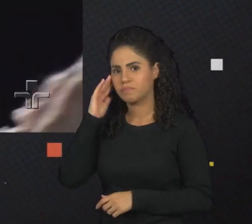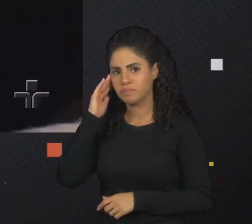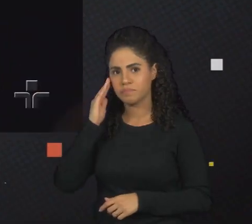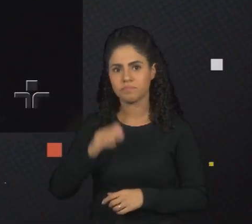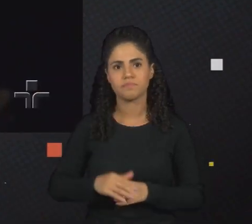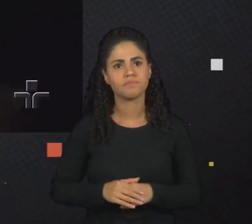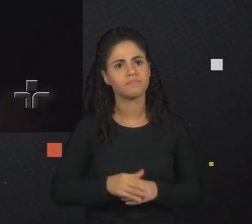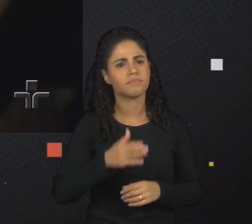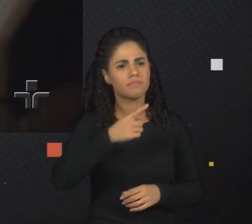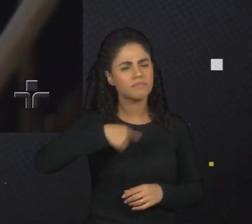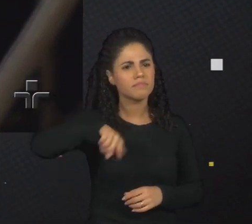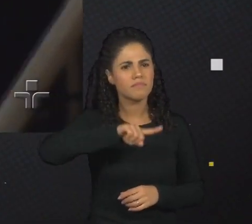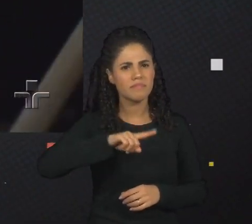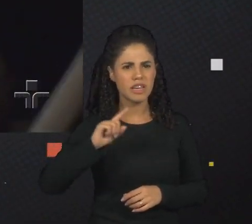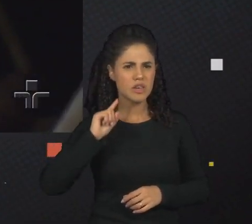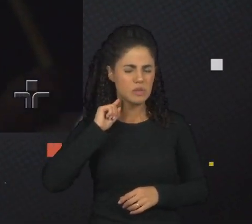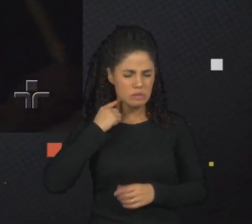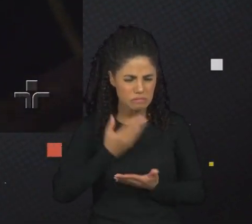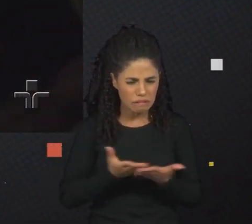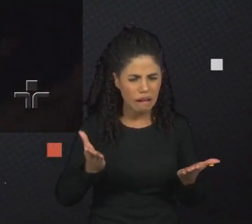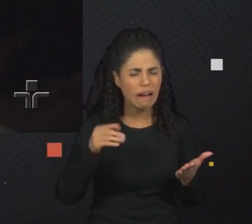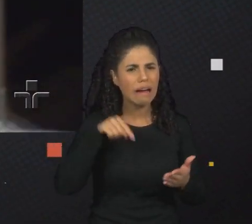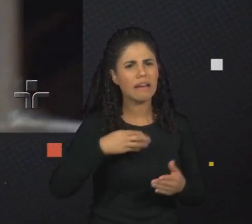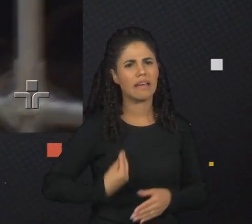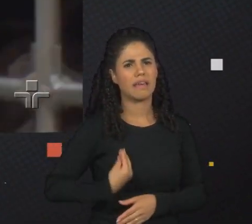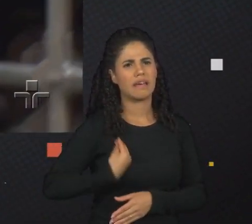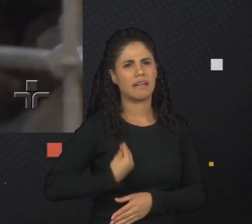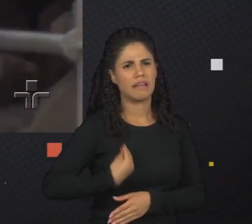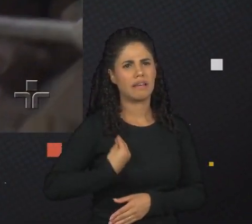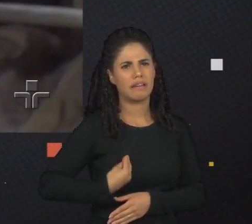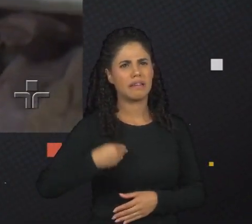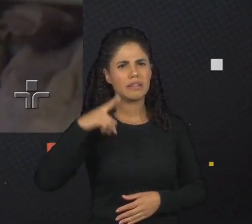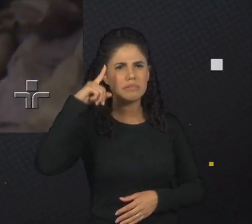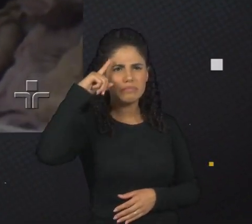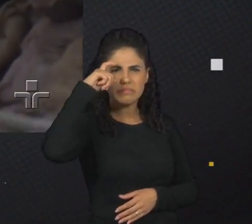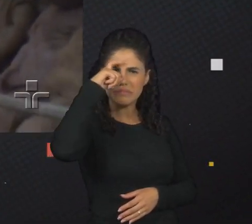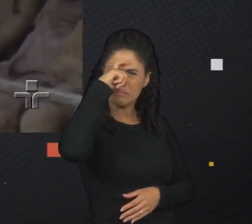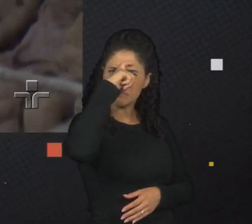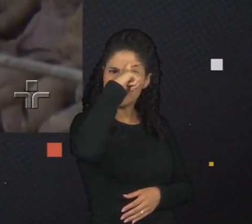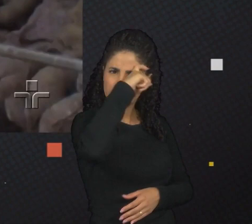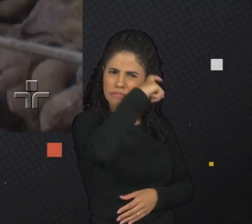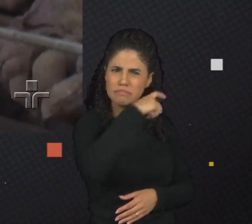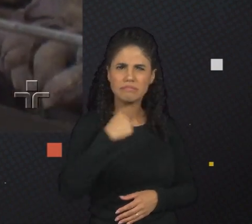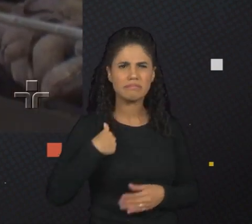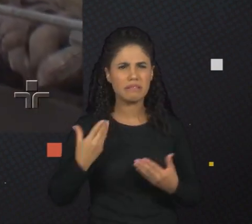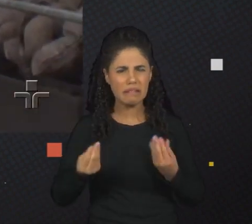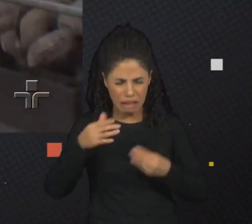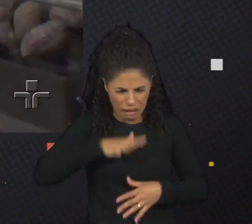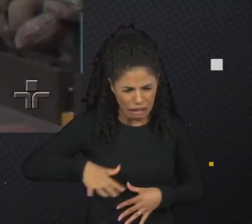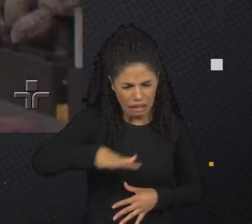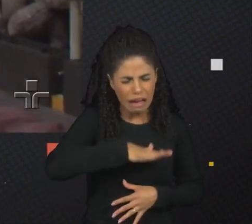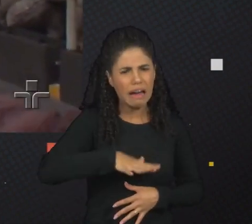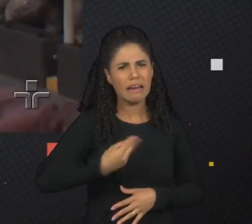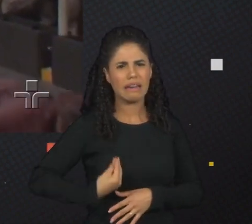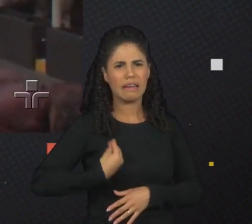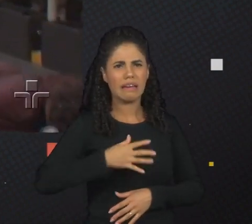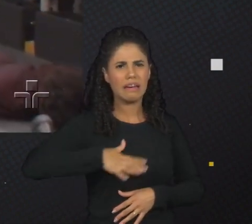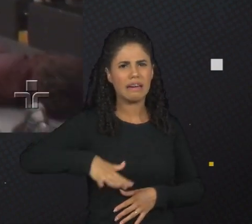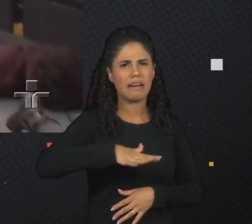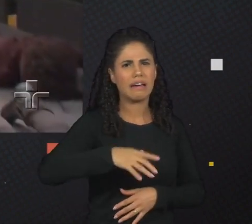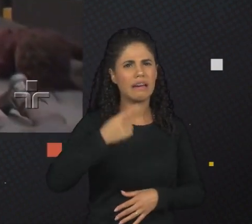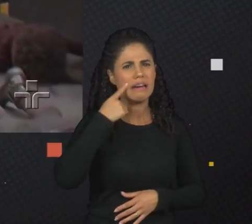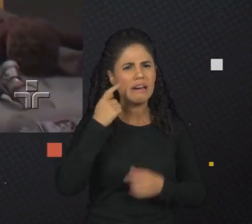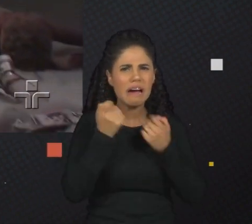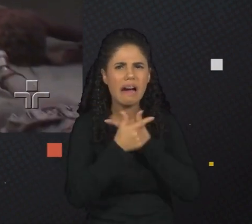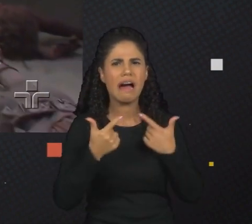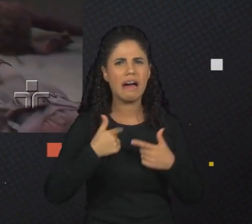O sujo indivíduo, o tisnado, o coxo lembra. O pé de pato, o badubá, o que não se ri, o sem